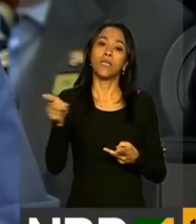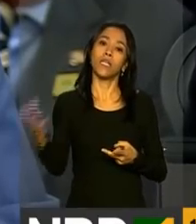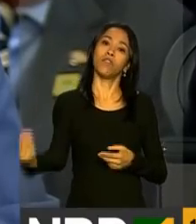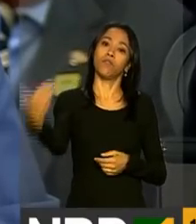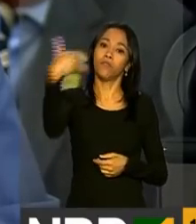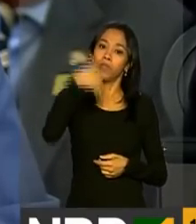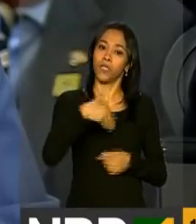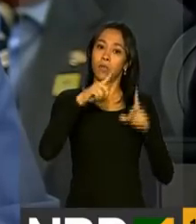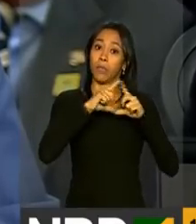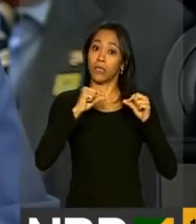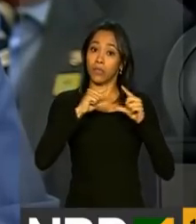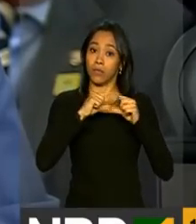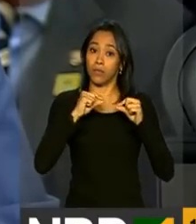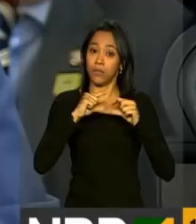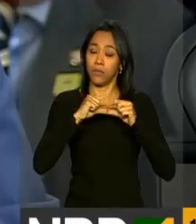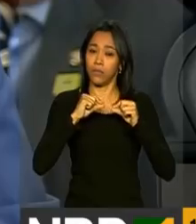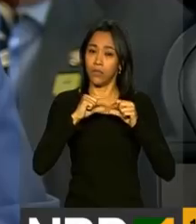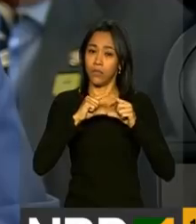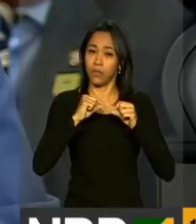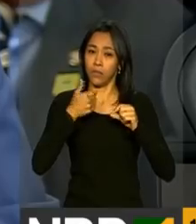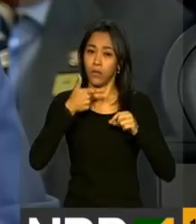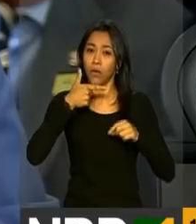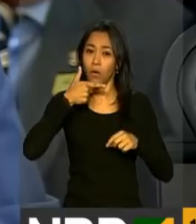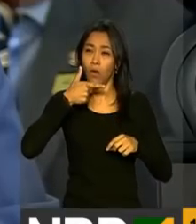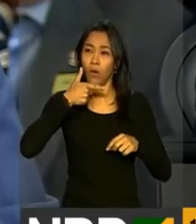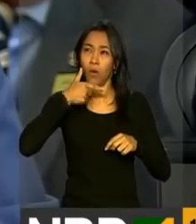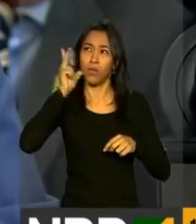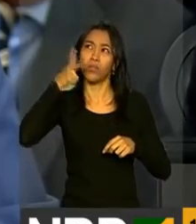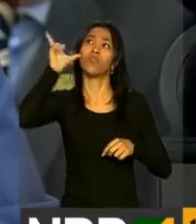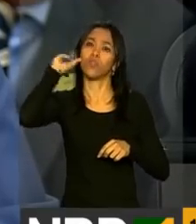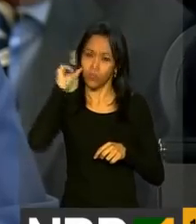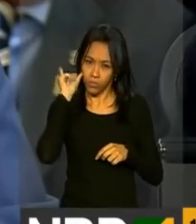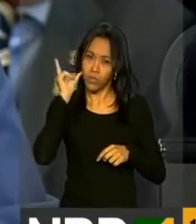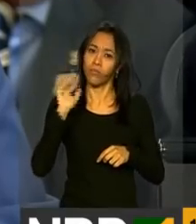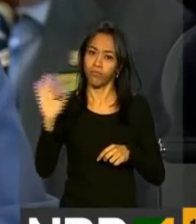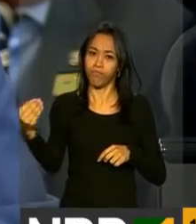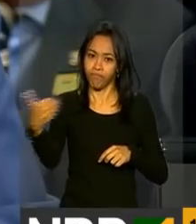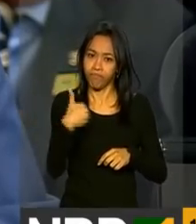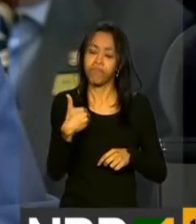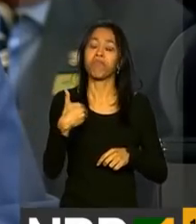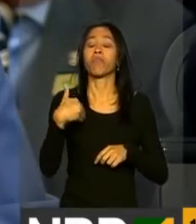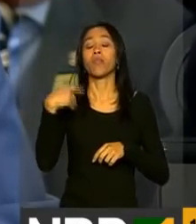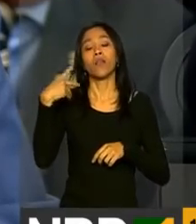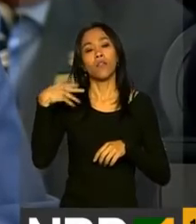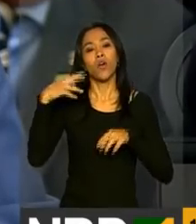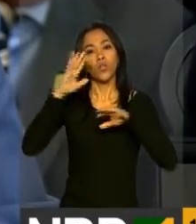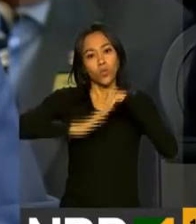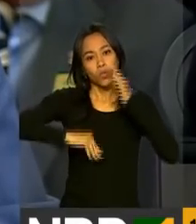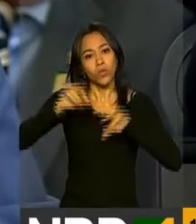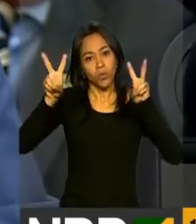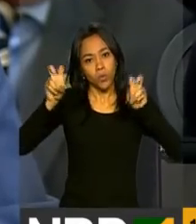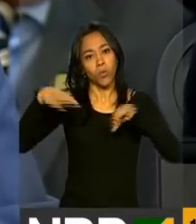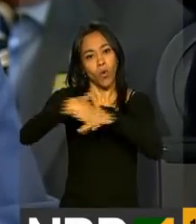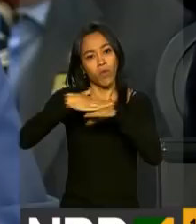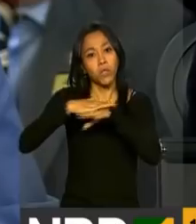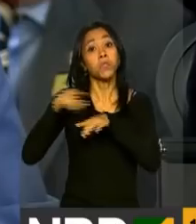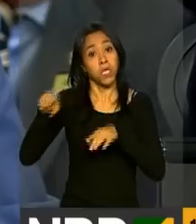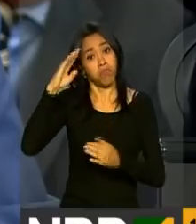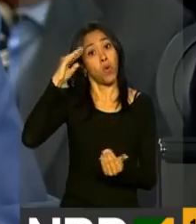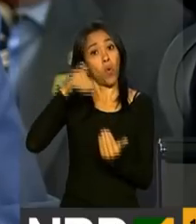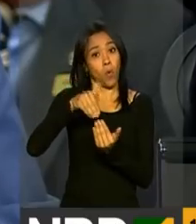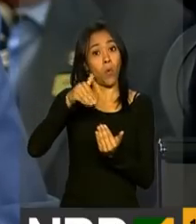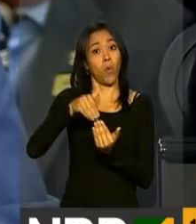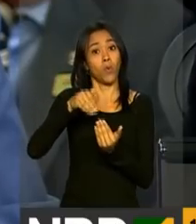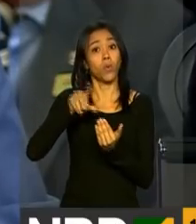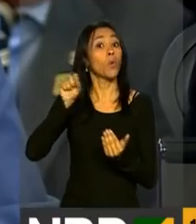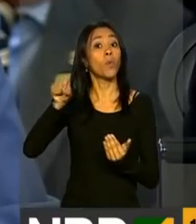na noite diante de ontem à noite de anteontem nós conversamos sobre isso e ele concordou plenamente com a